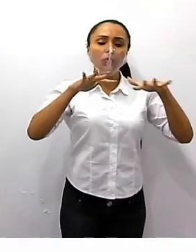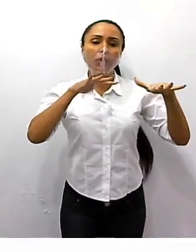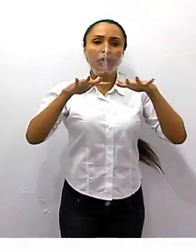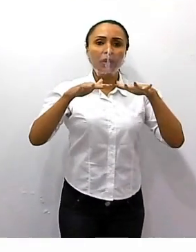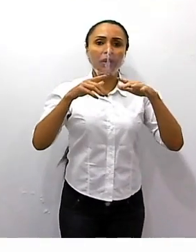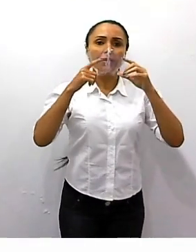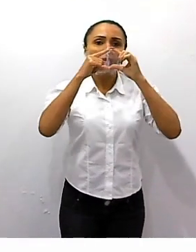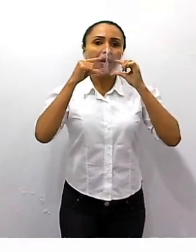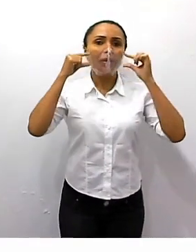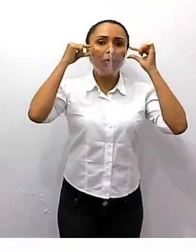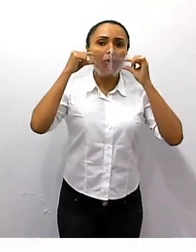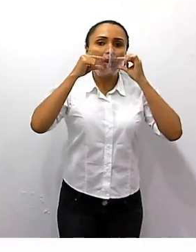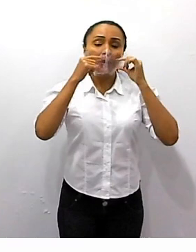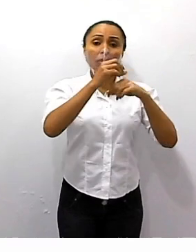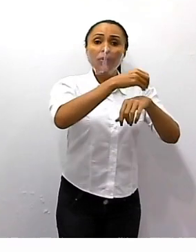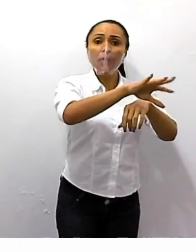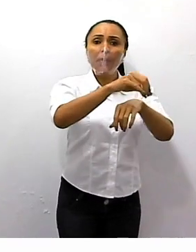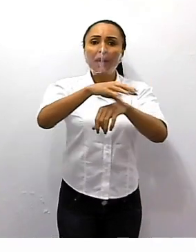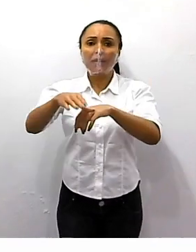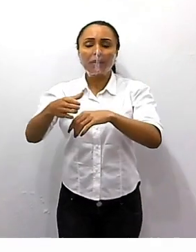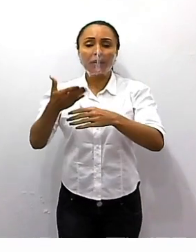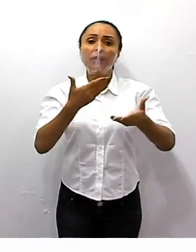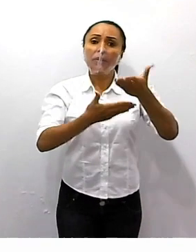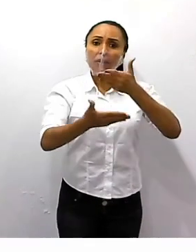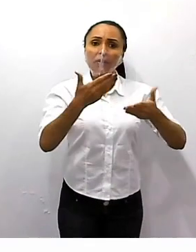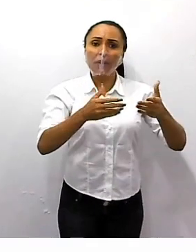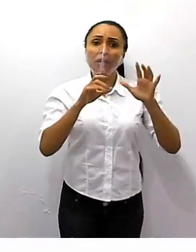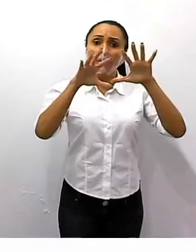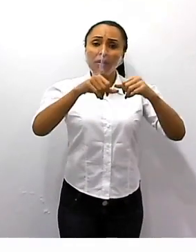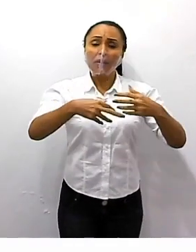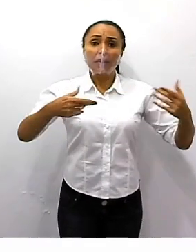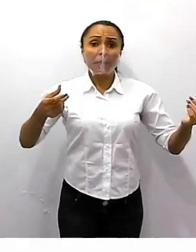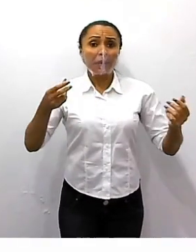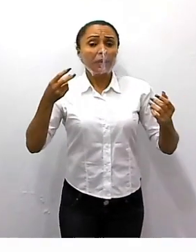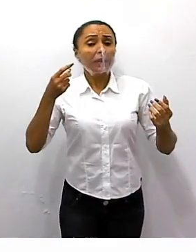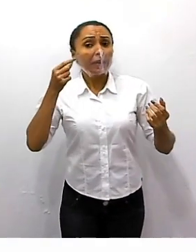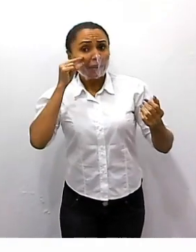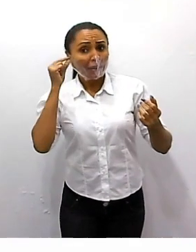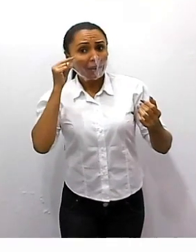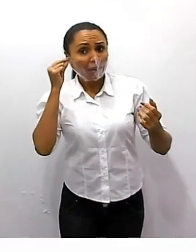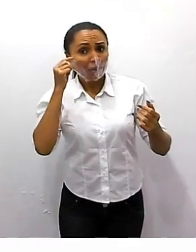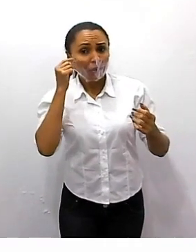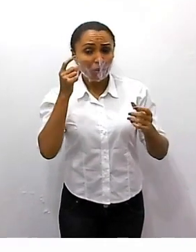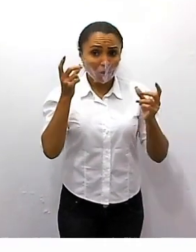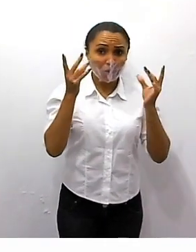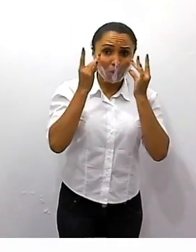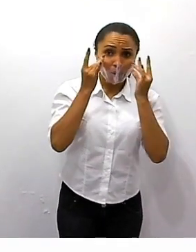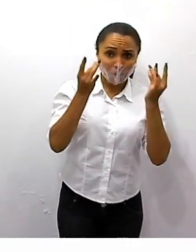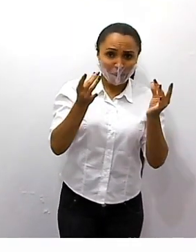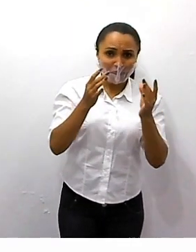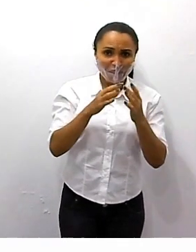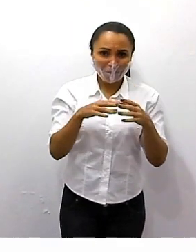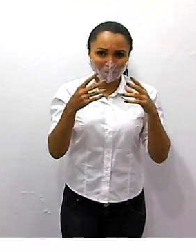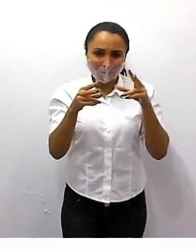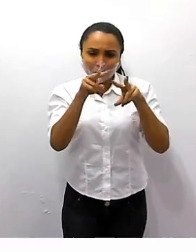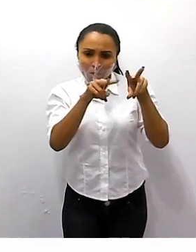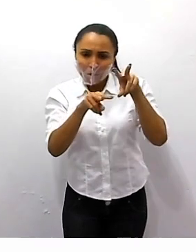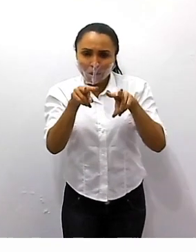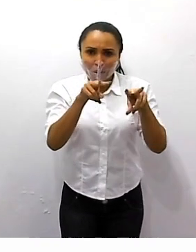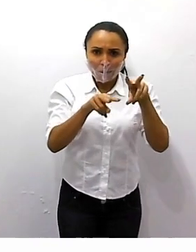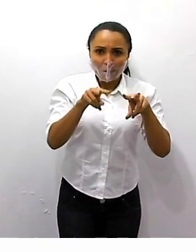nós compartilhamos com diversos animais. Em ratos, já foram observadas